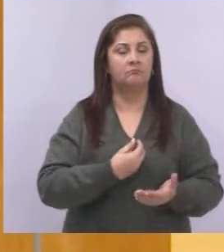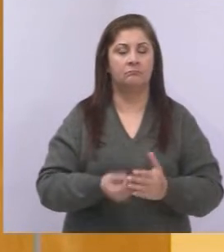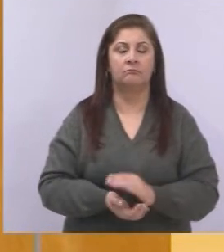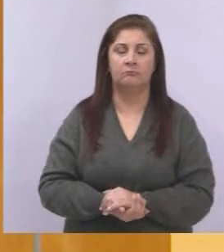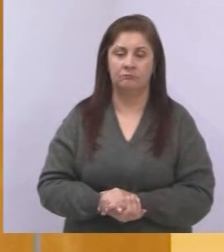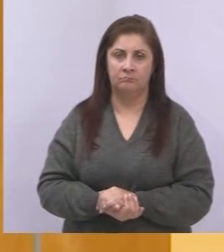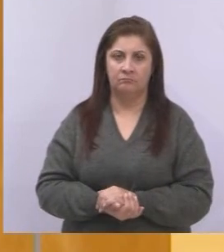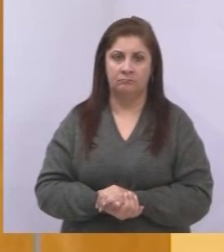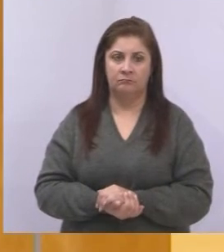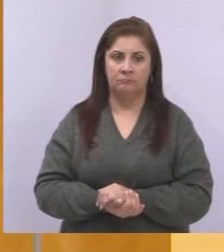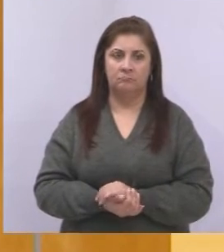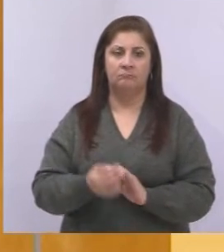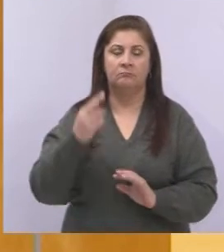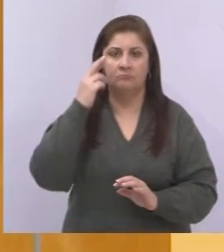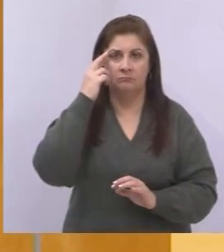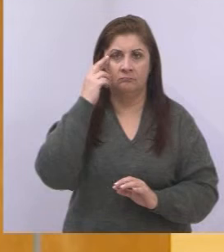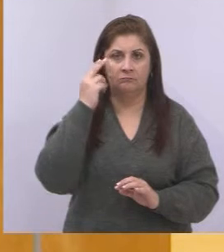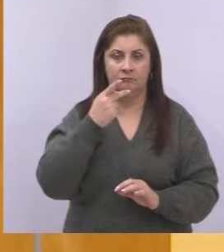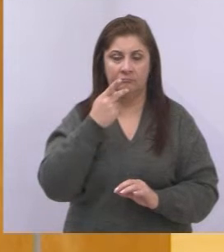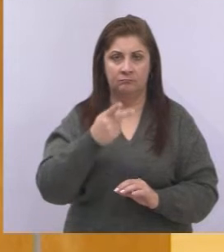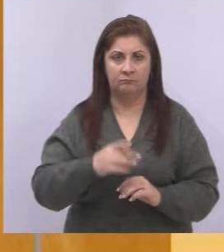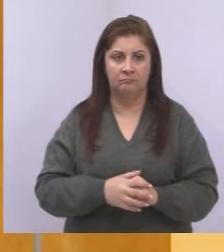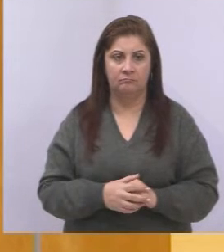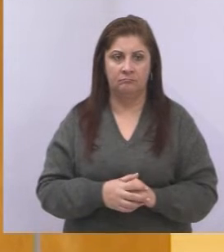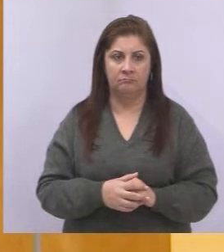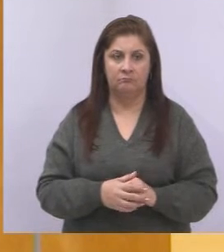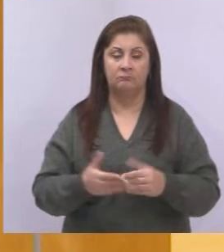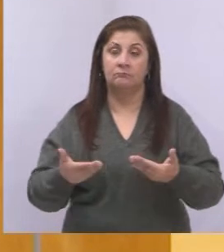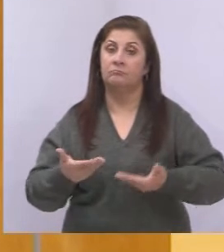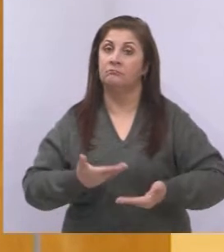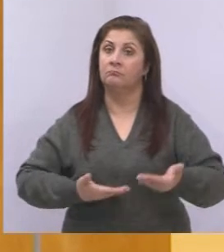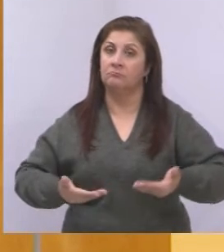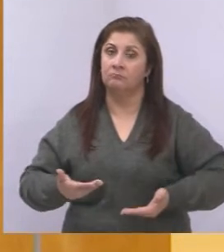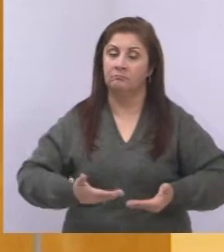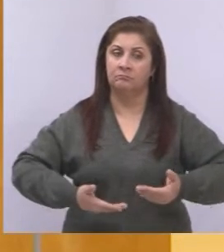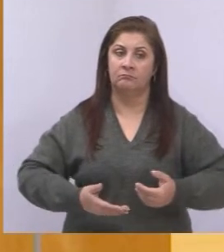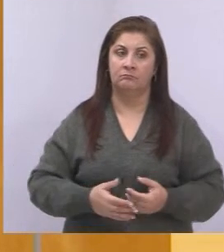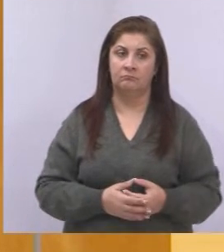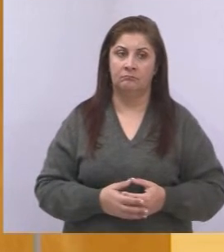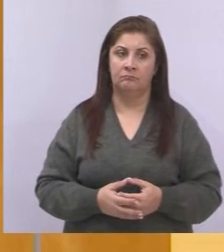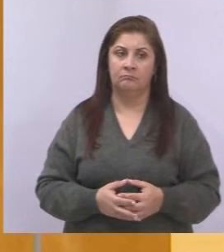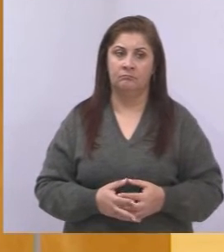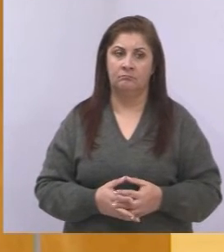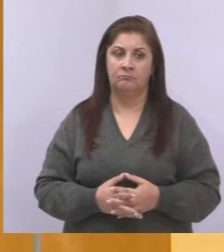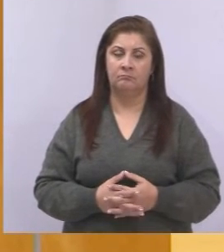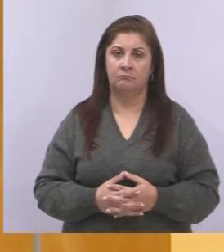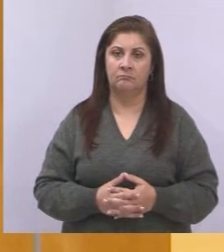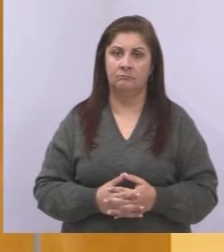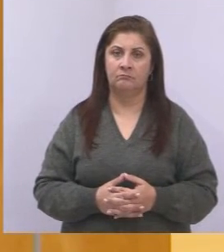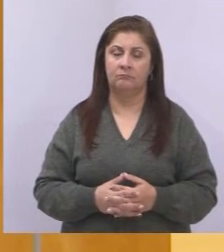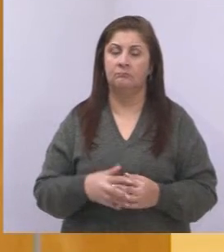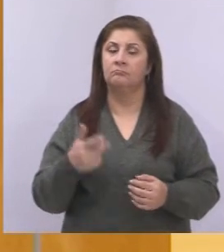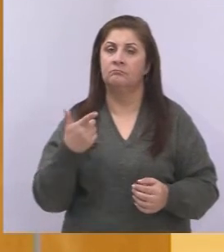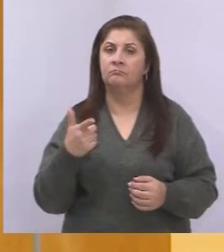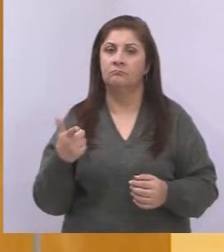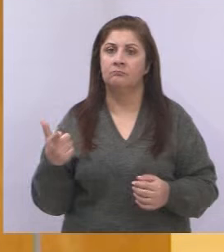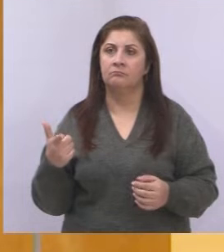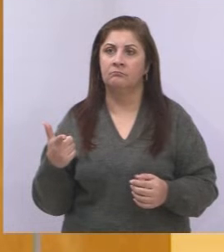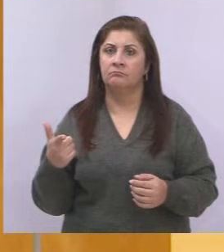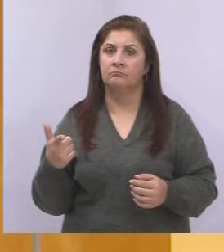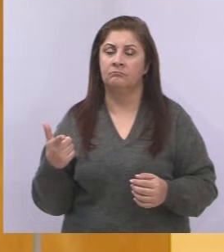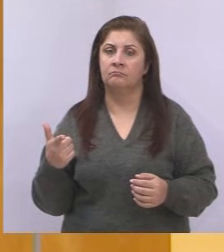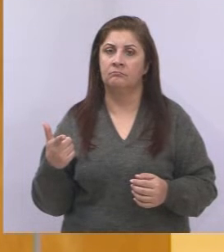Então, o que o vereador Roninha coloca são alguns serviços que a gente não tem que